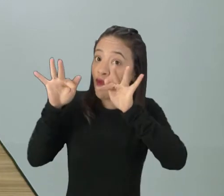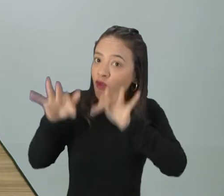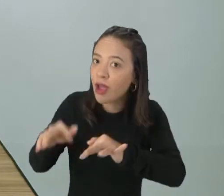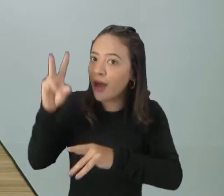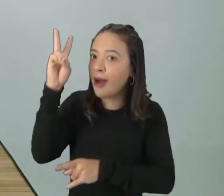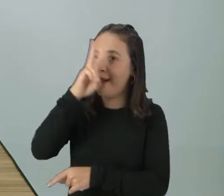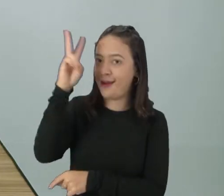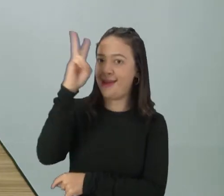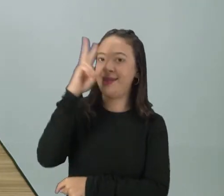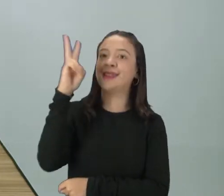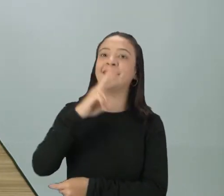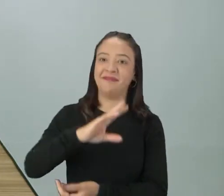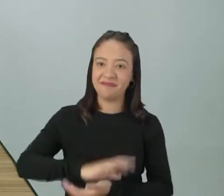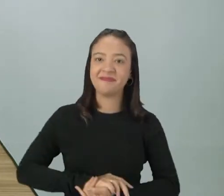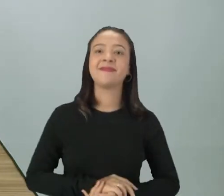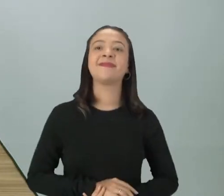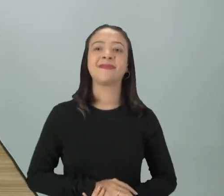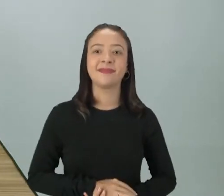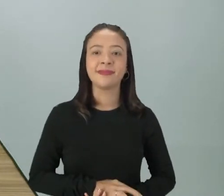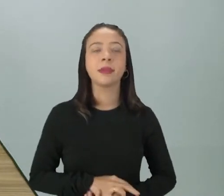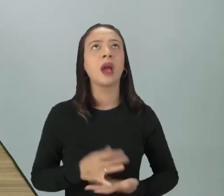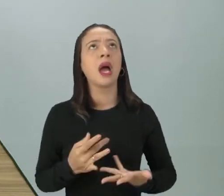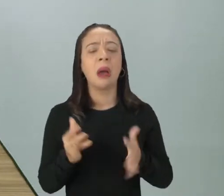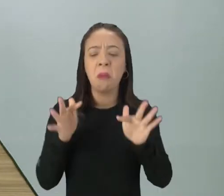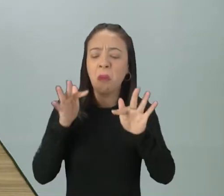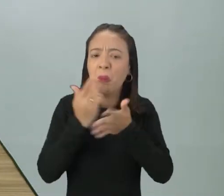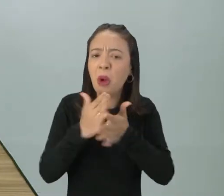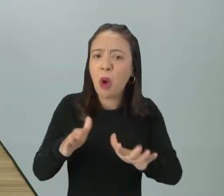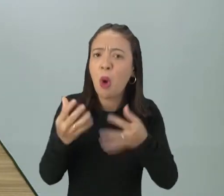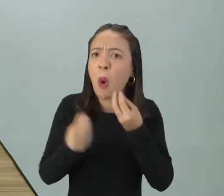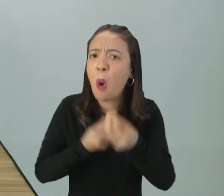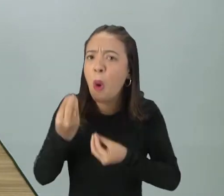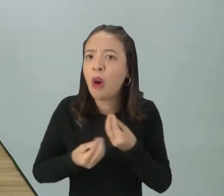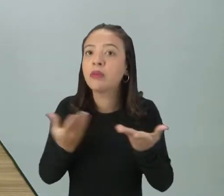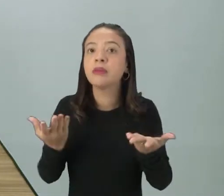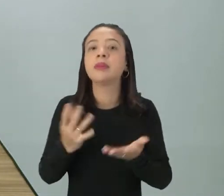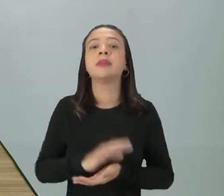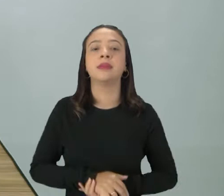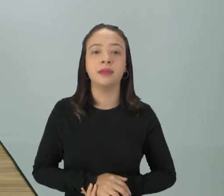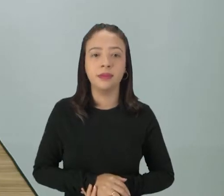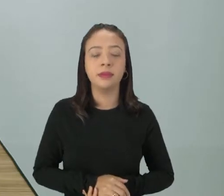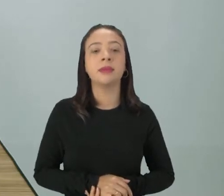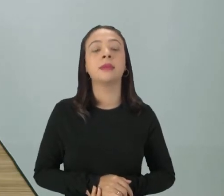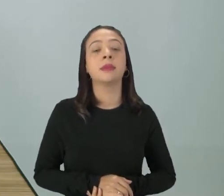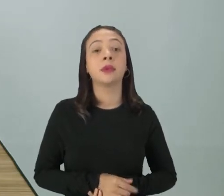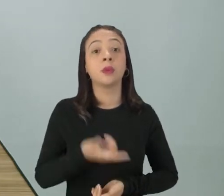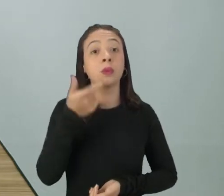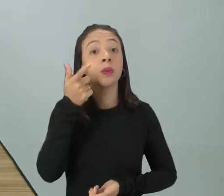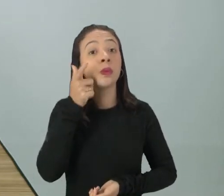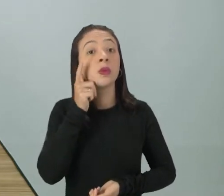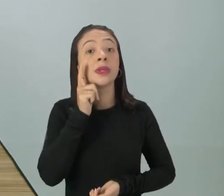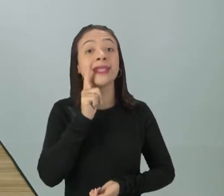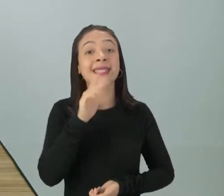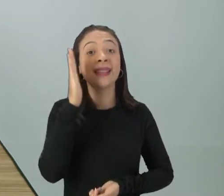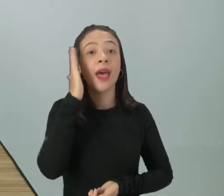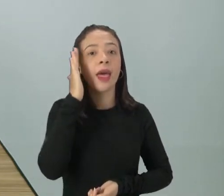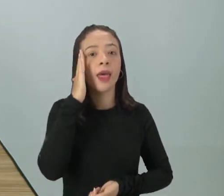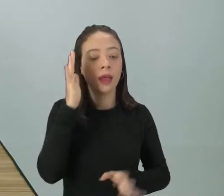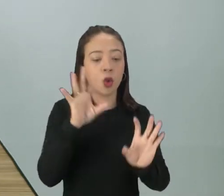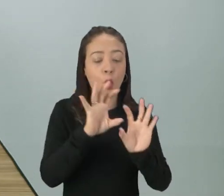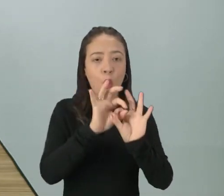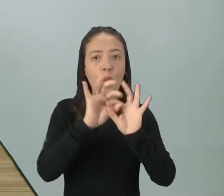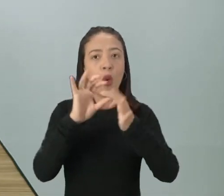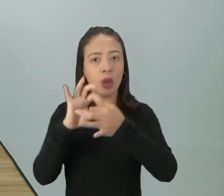precisamos finalizar nossa história, como acabou. Então, para que tenha sentido, precisamos dessas três